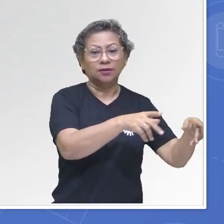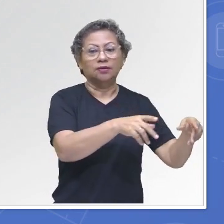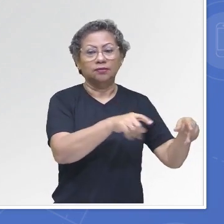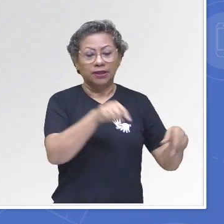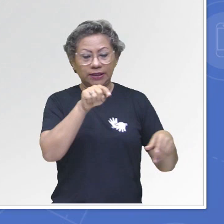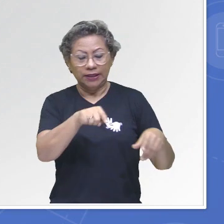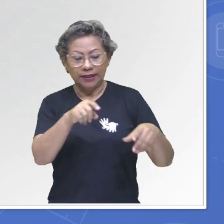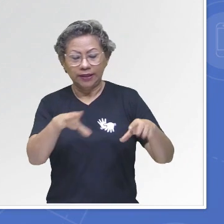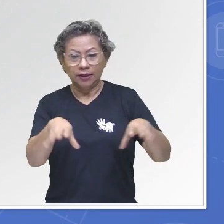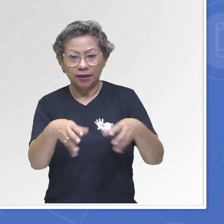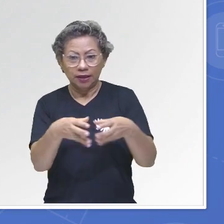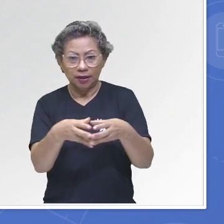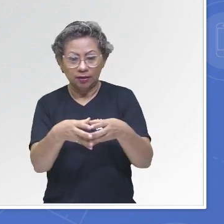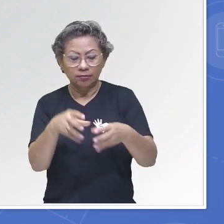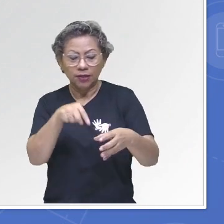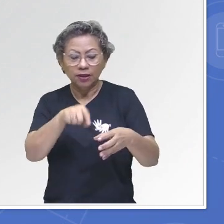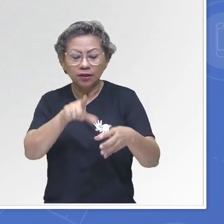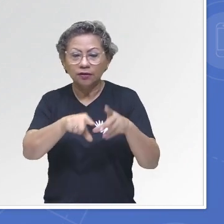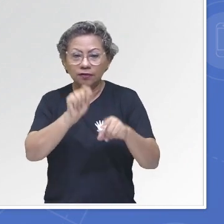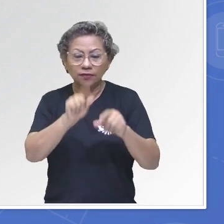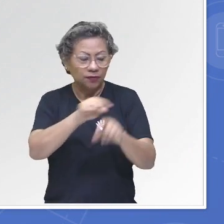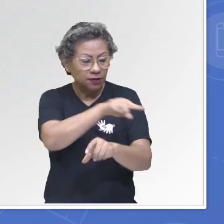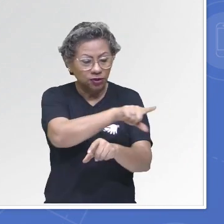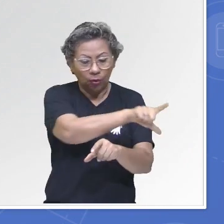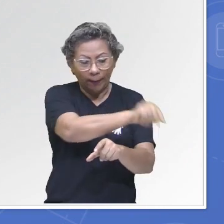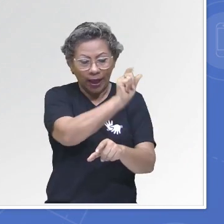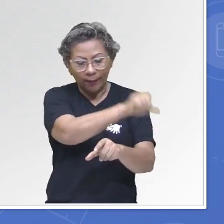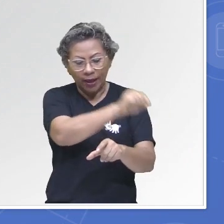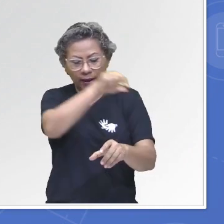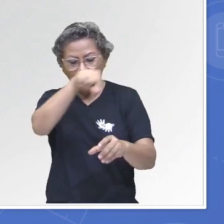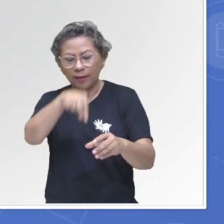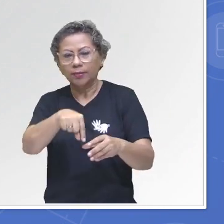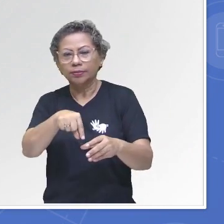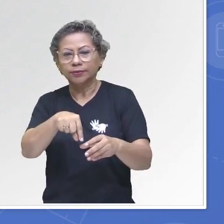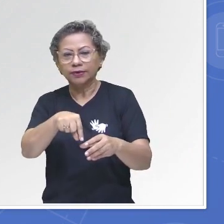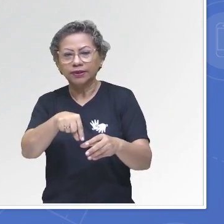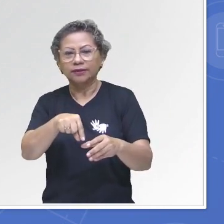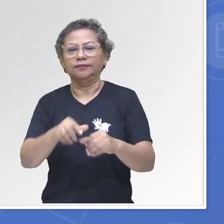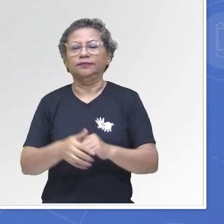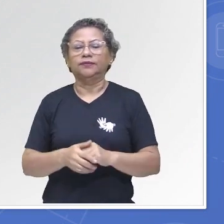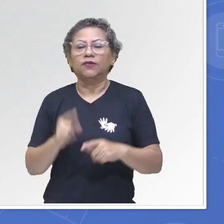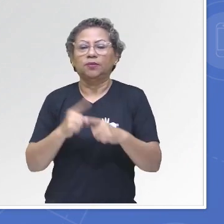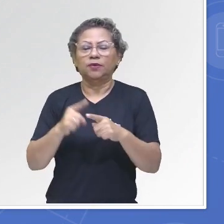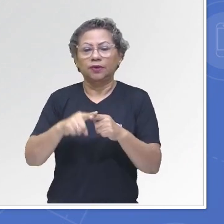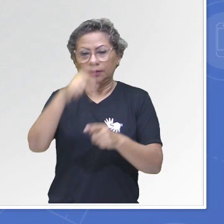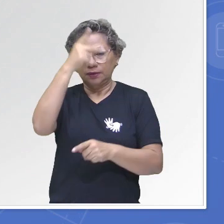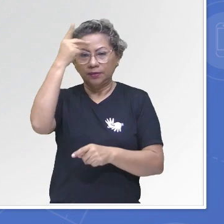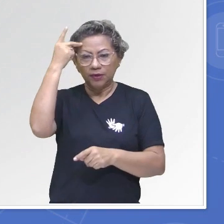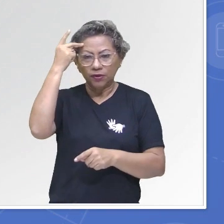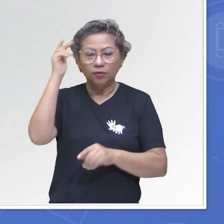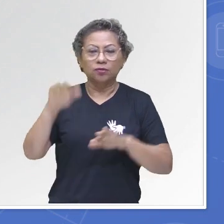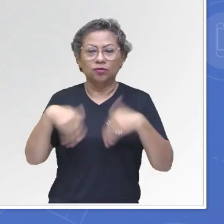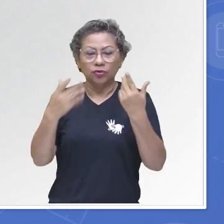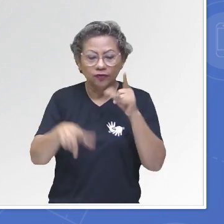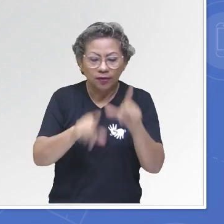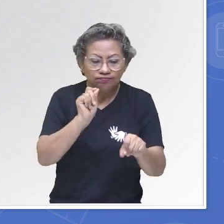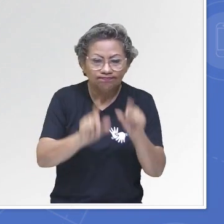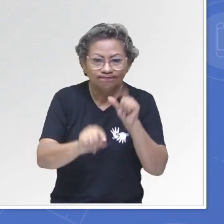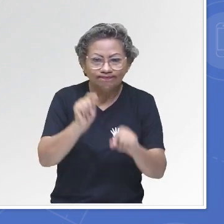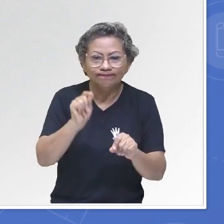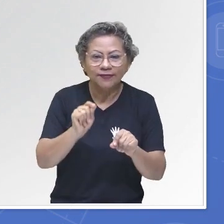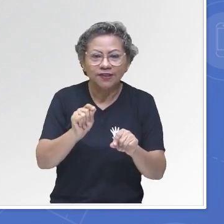dessa população, a gente não pode escolher de qualquer jeito, né? Não é porque o ser humano, quando vai escolher, ele tende,